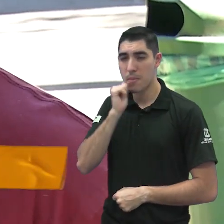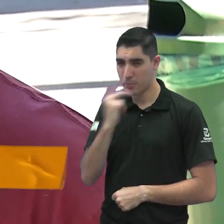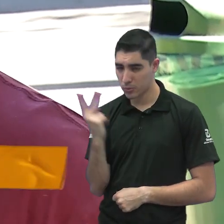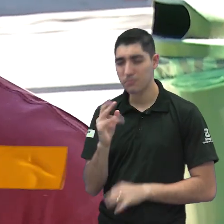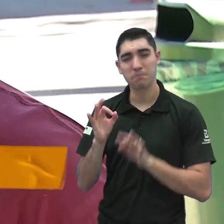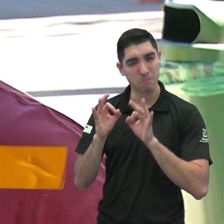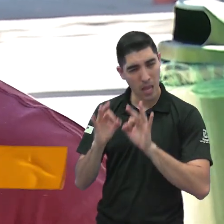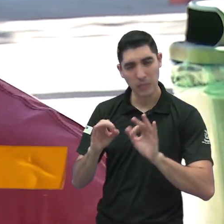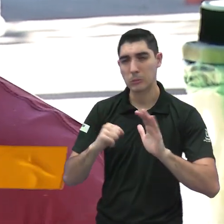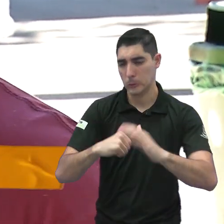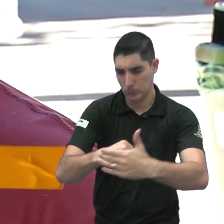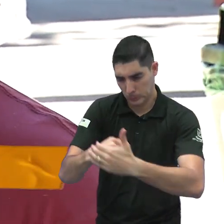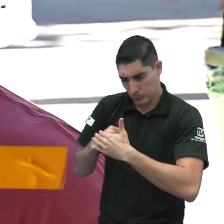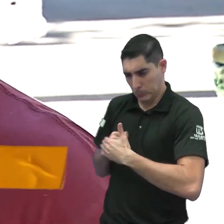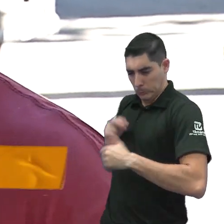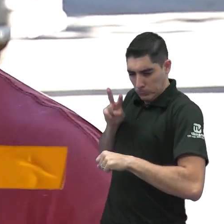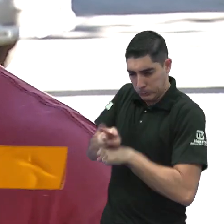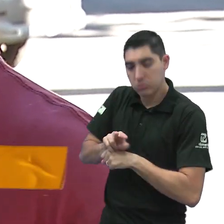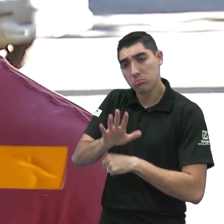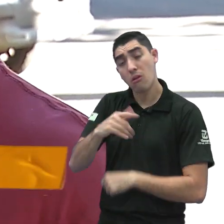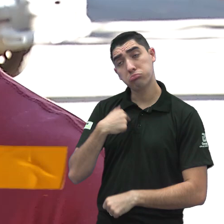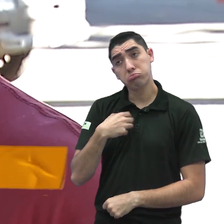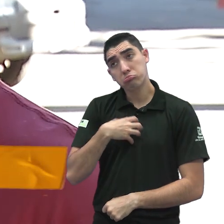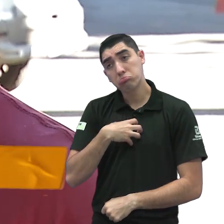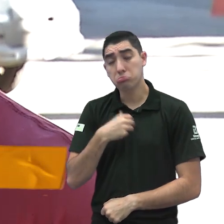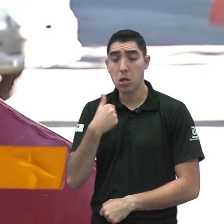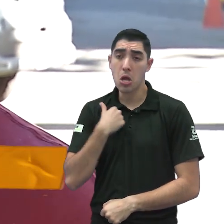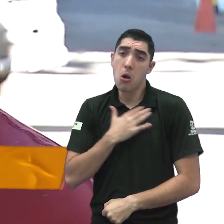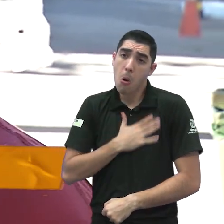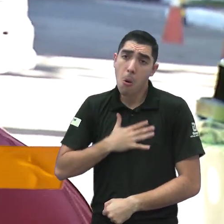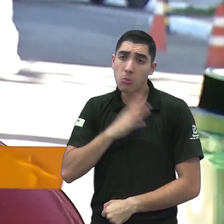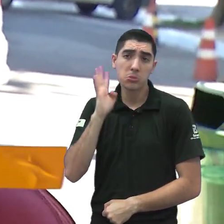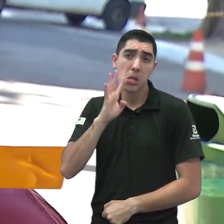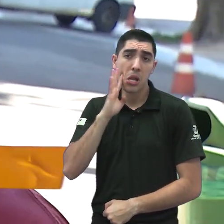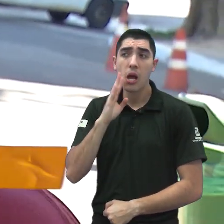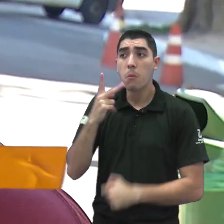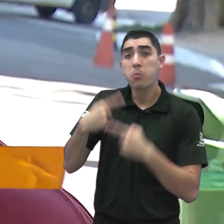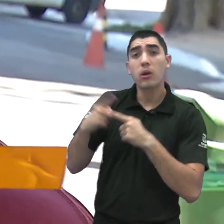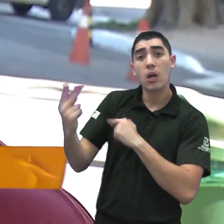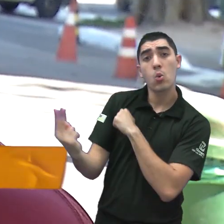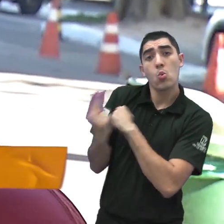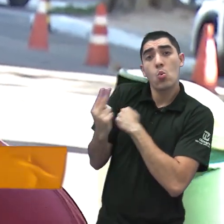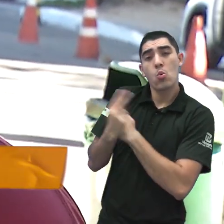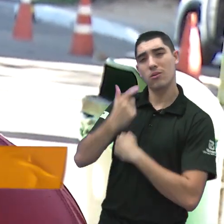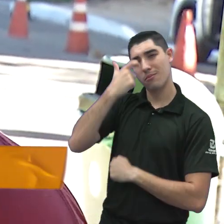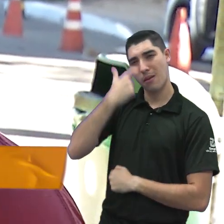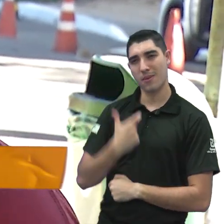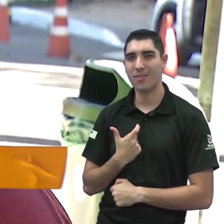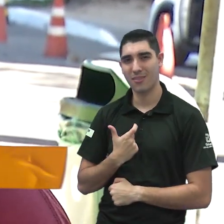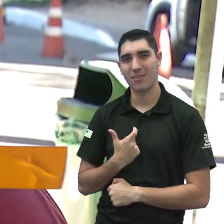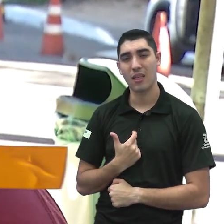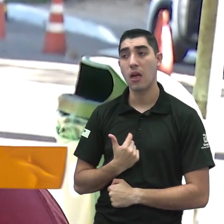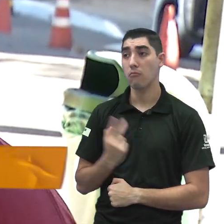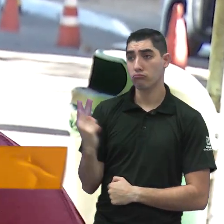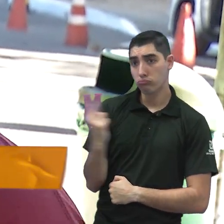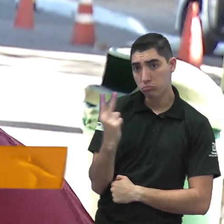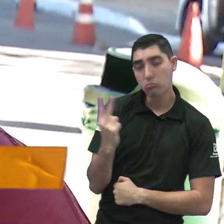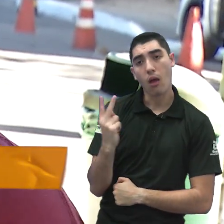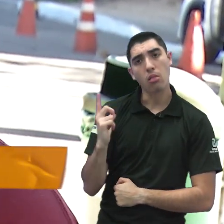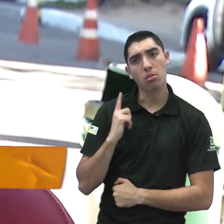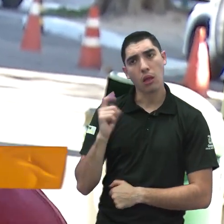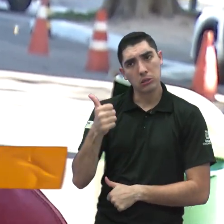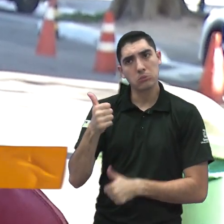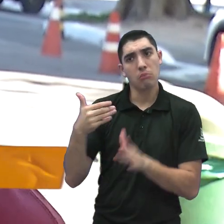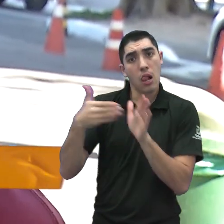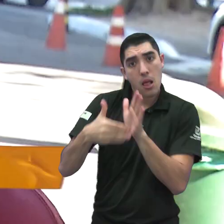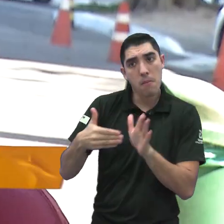superprotetor. Eu acho até que legal, porque eles me cuidam bastante de mim. e eles têm até um limite